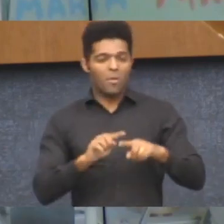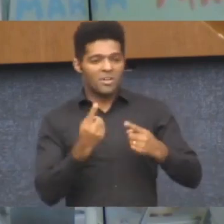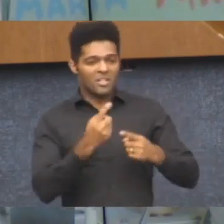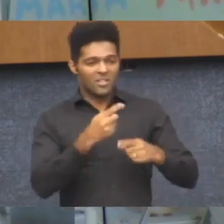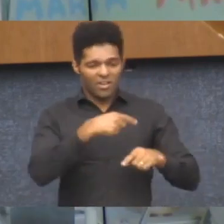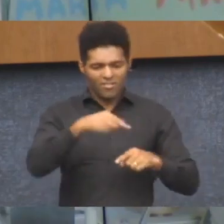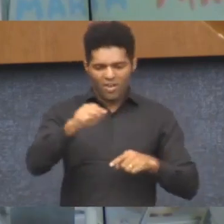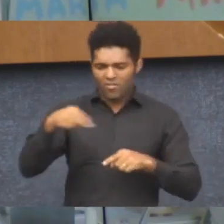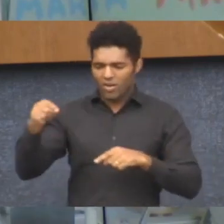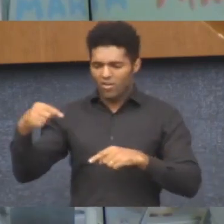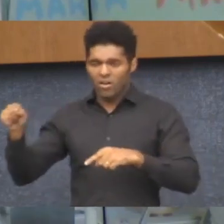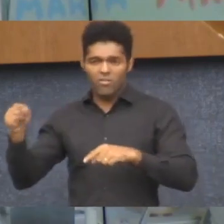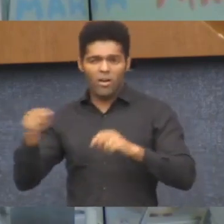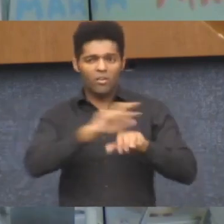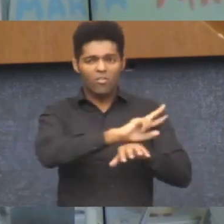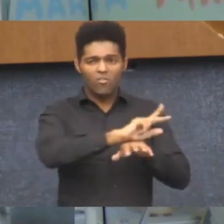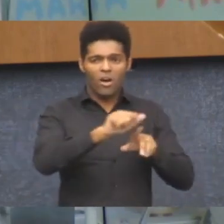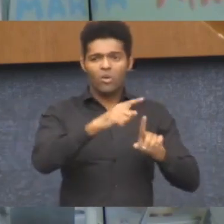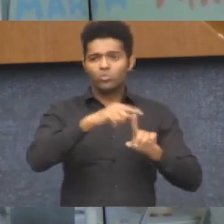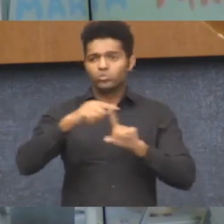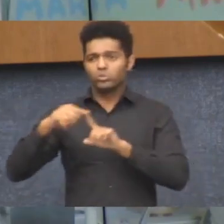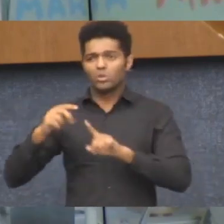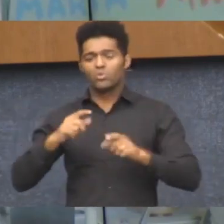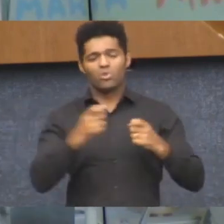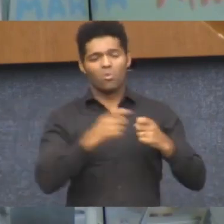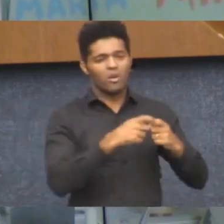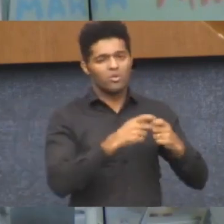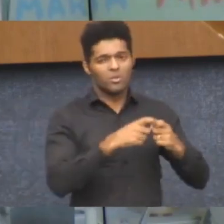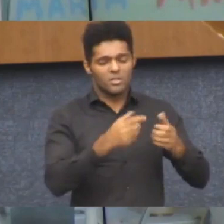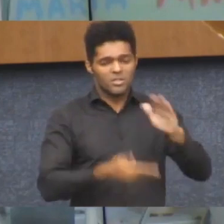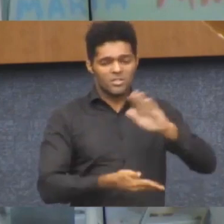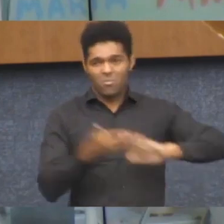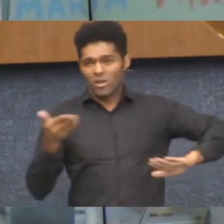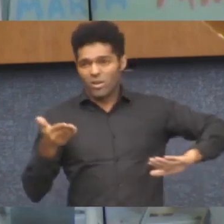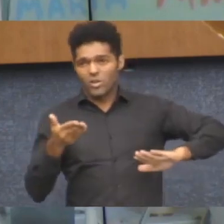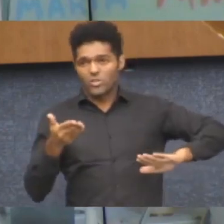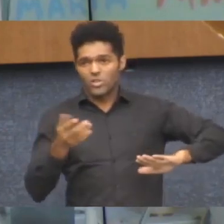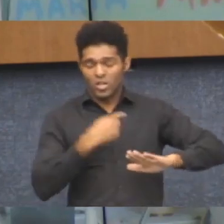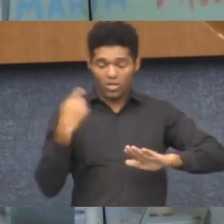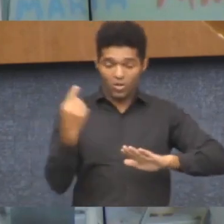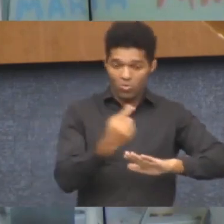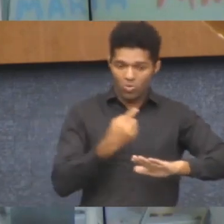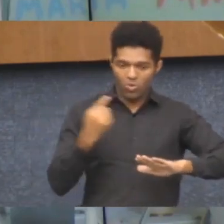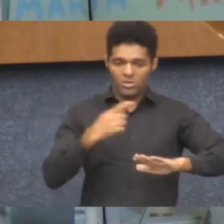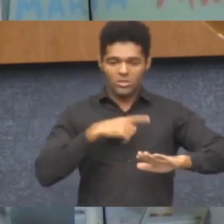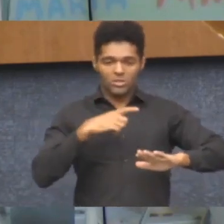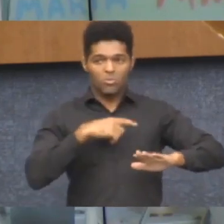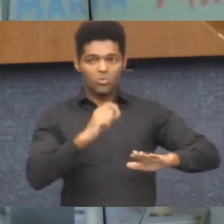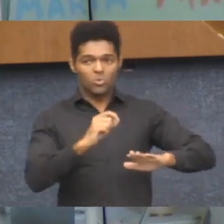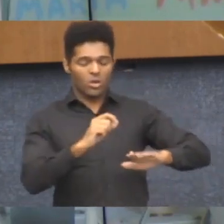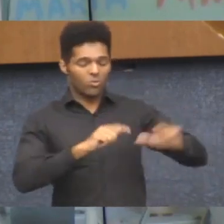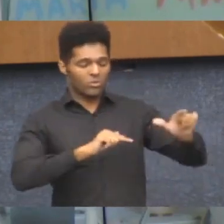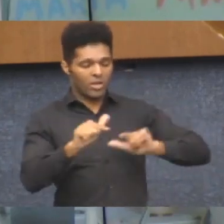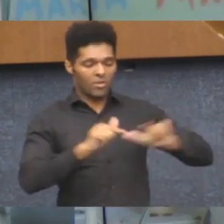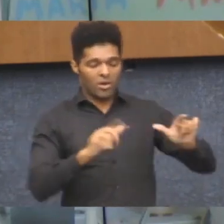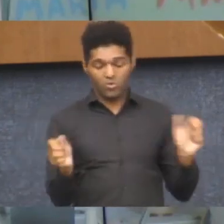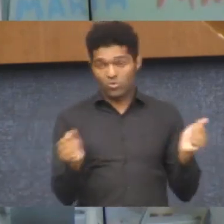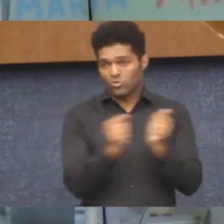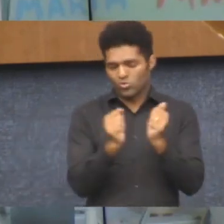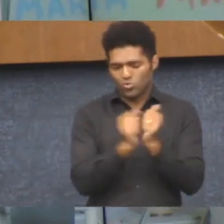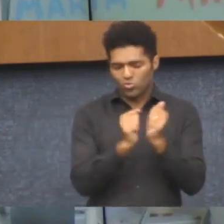porque ele vai sendo fragmentado. E a nossa função e a nossa formação médica é para que a gente consiga